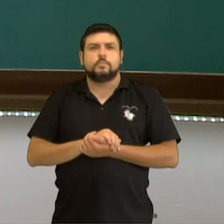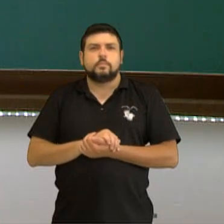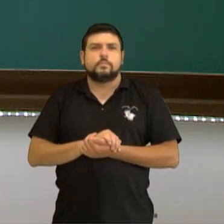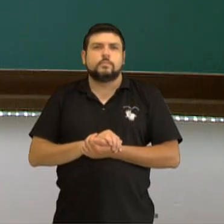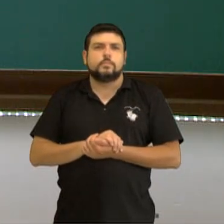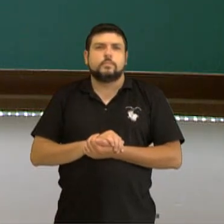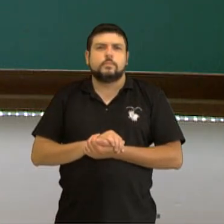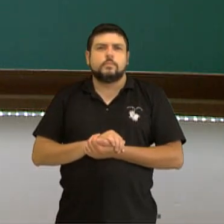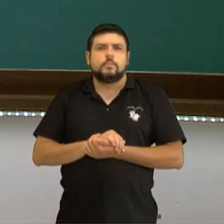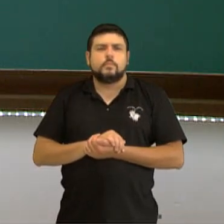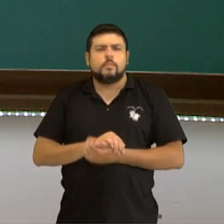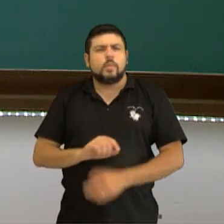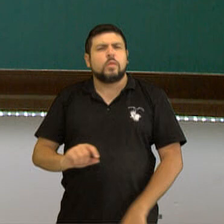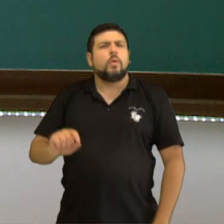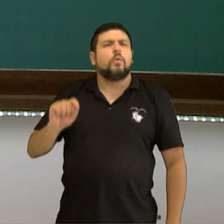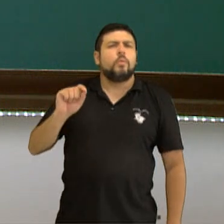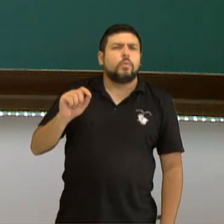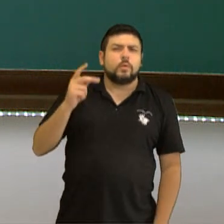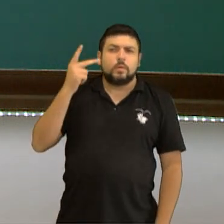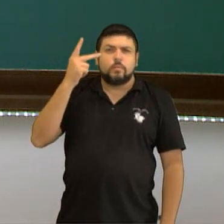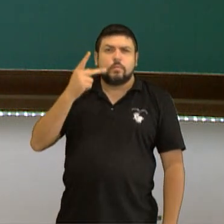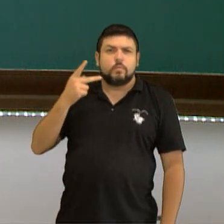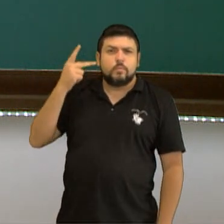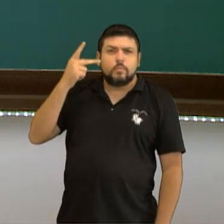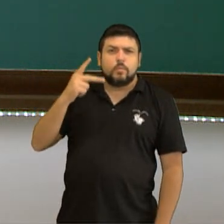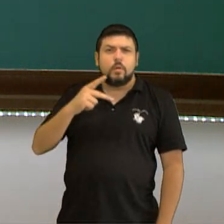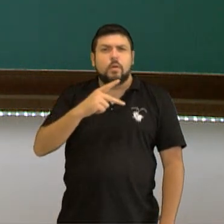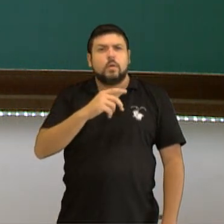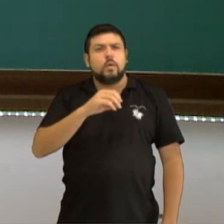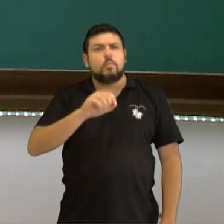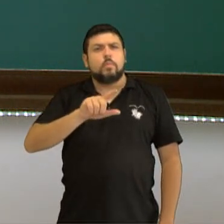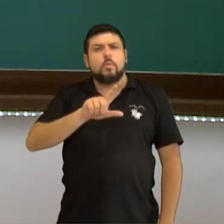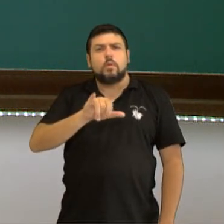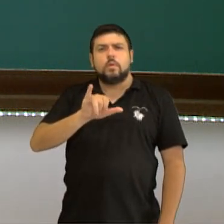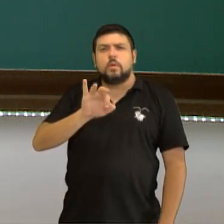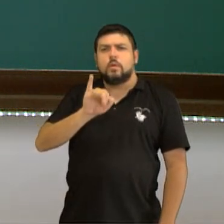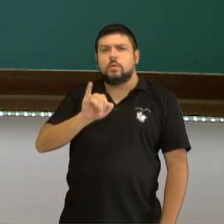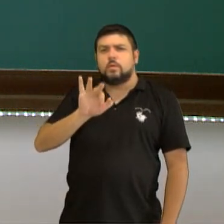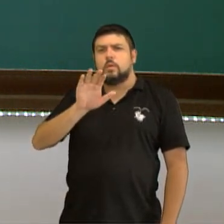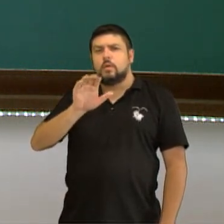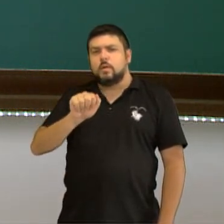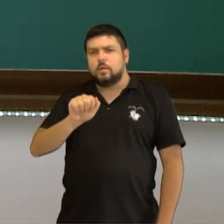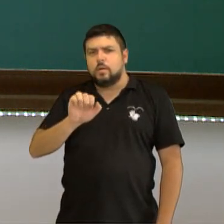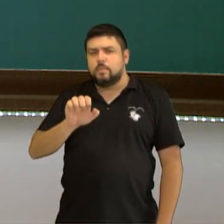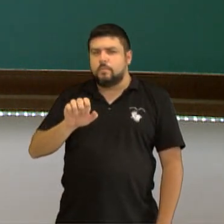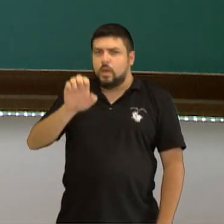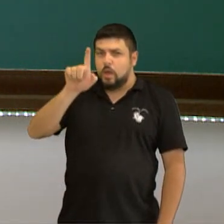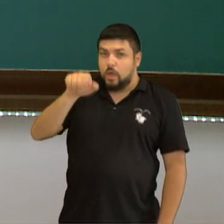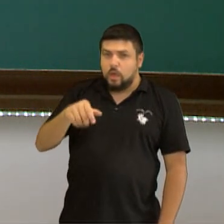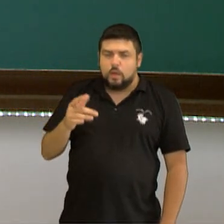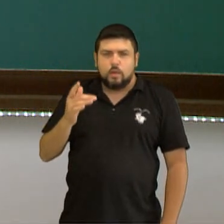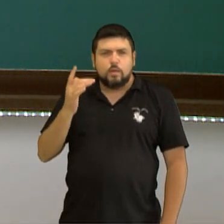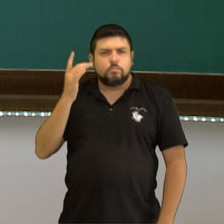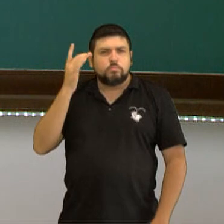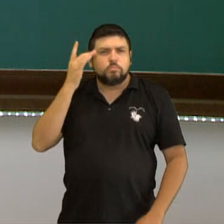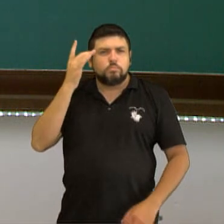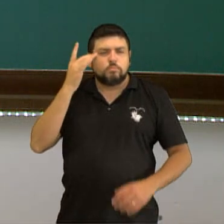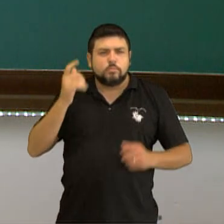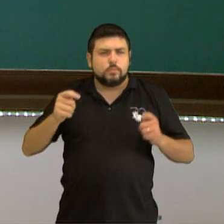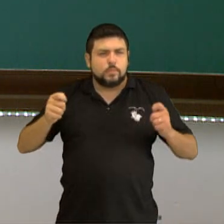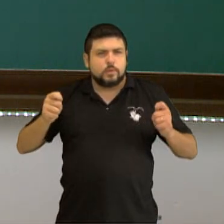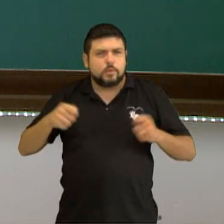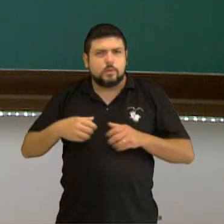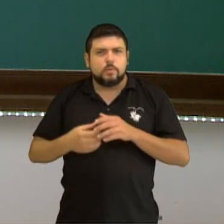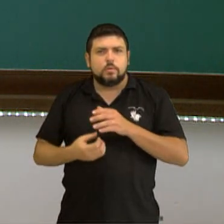O que é a política, afinal de contas? Política é a capacidade de criar diretrizes com o objetivo